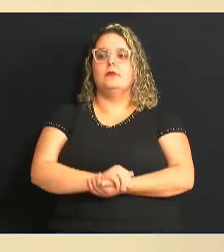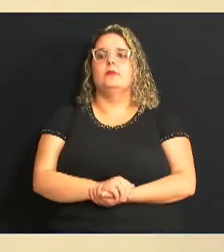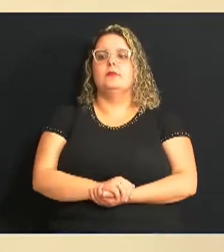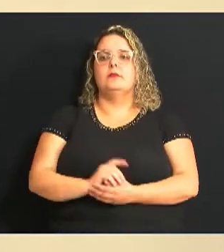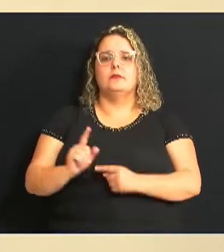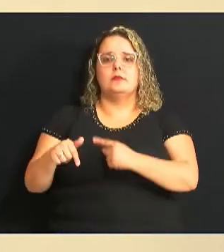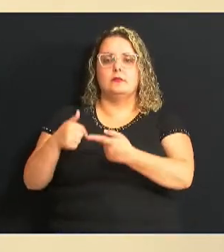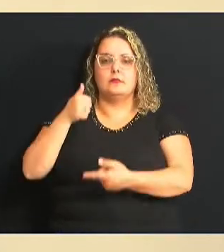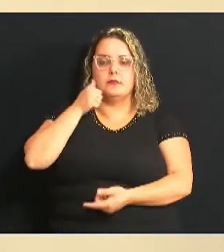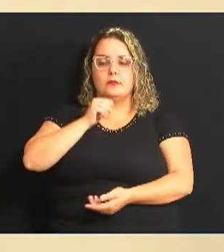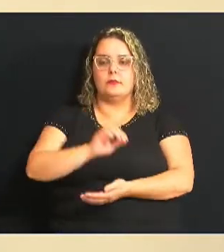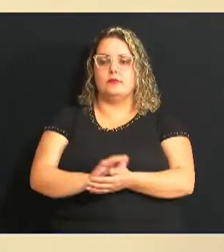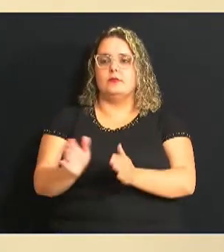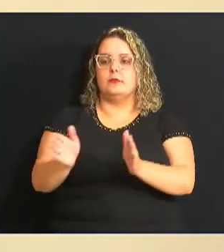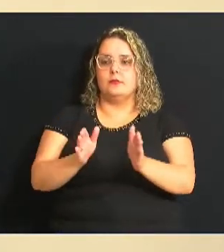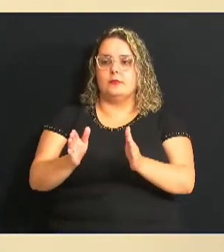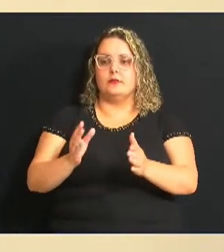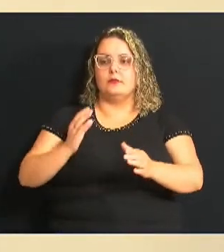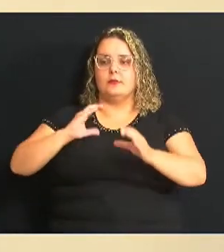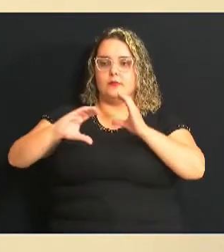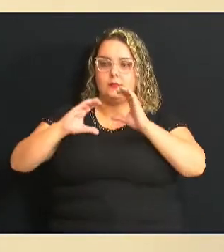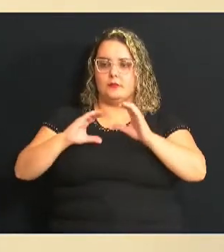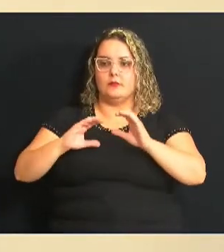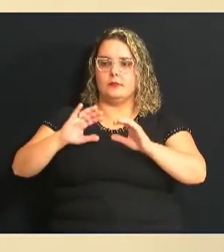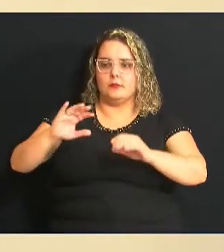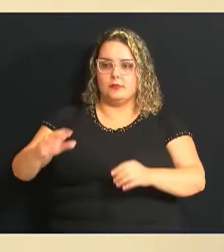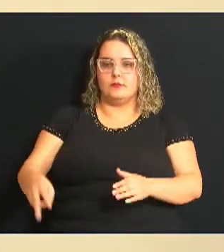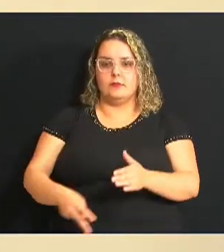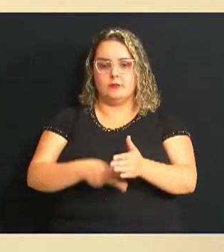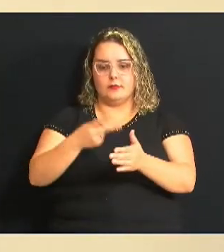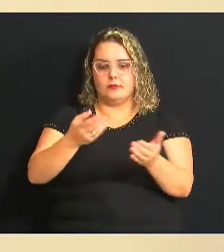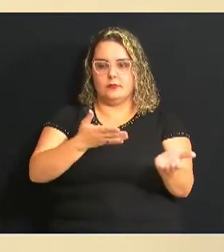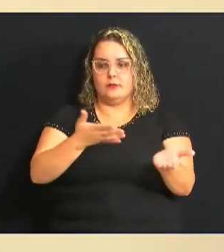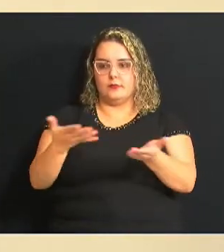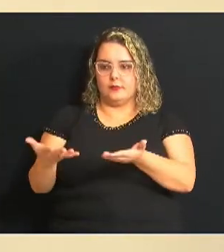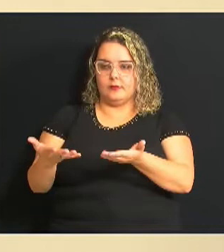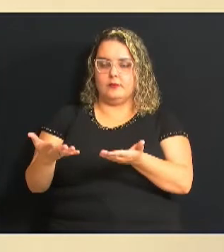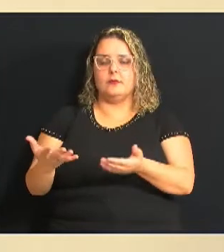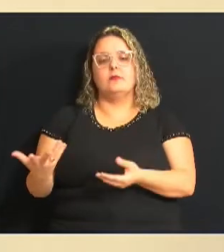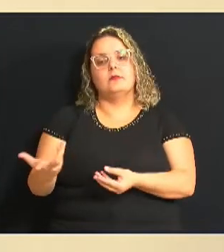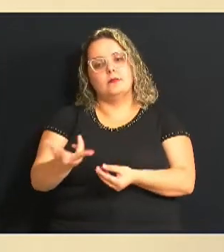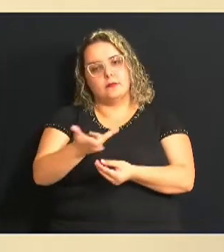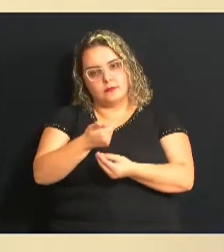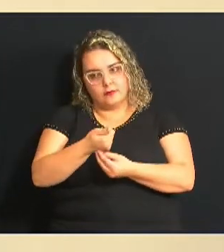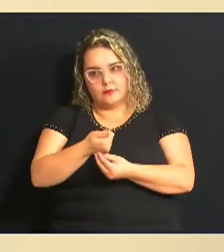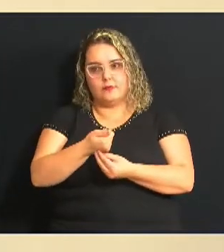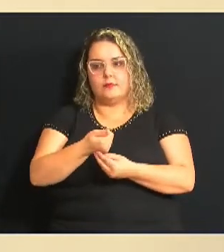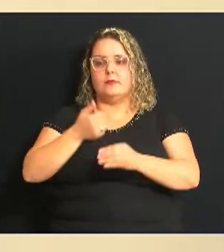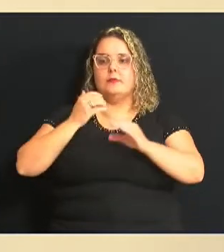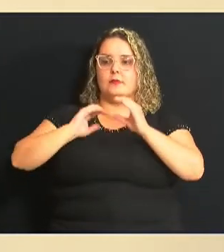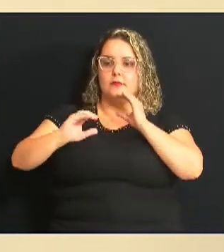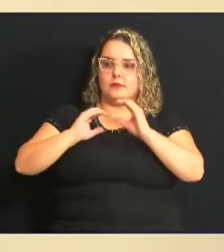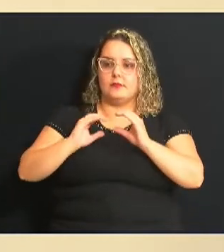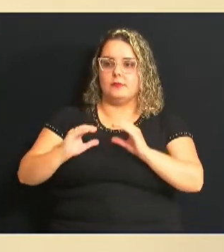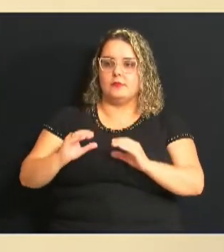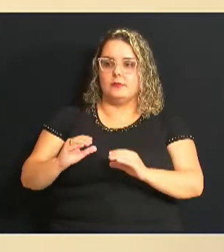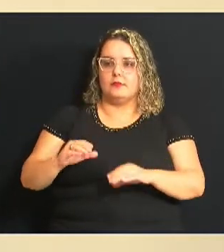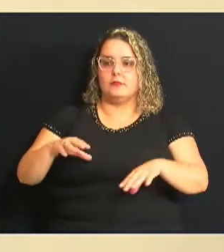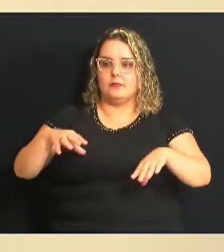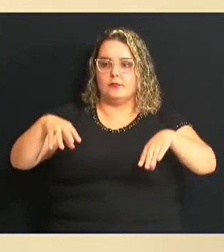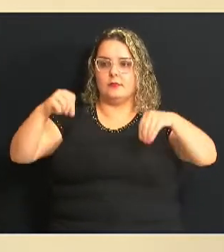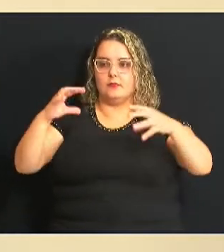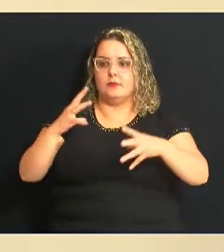Neste momento, o Coral Eclésia fará sua segunda apresentação artística com a canção Castelo Forte,